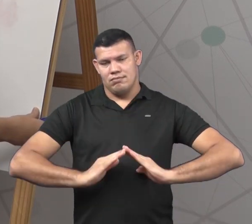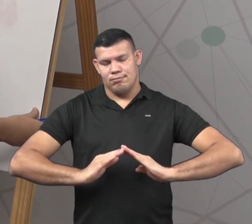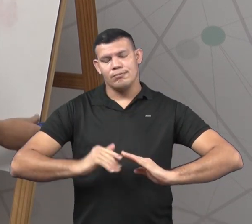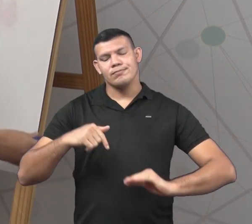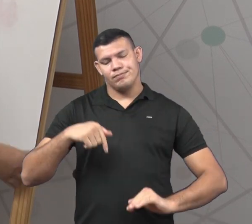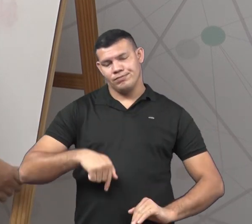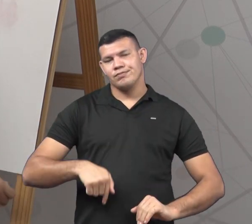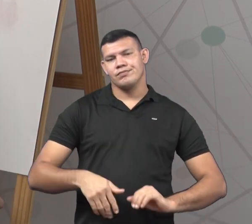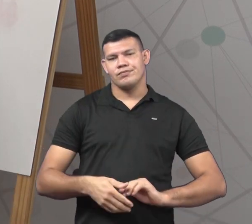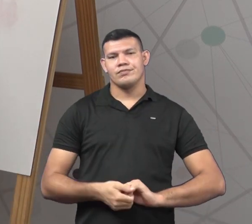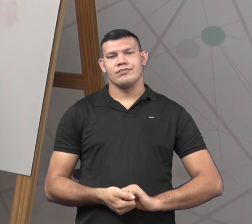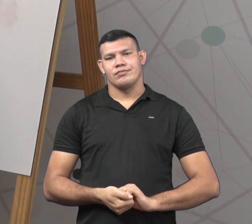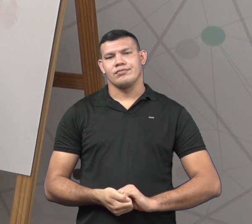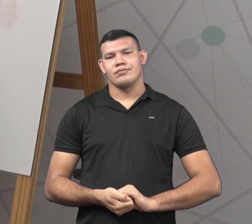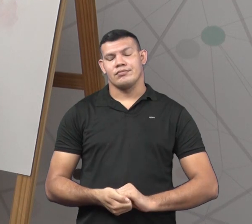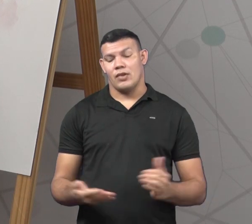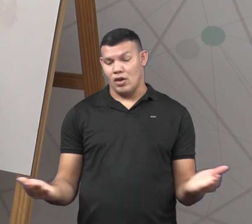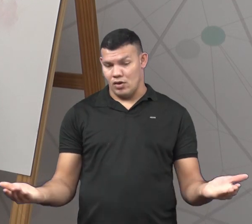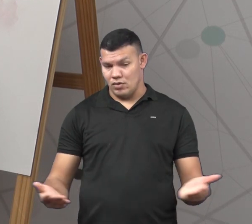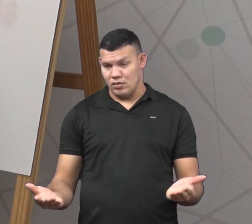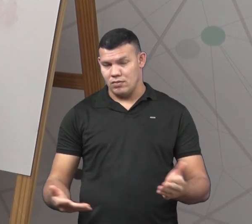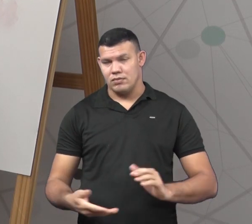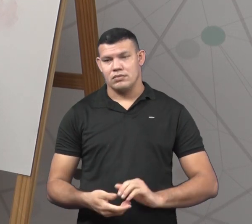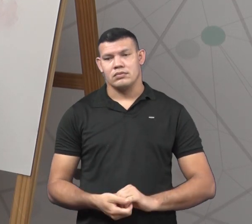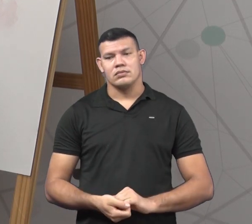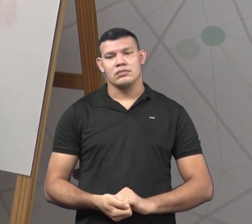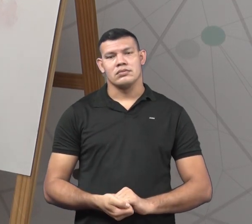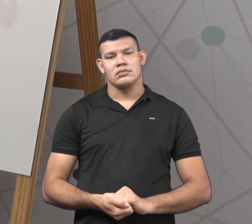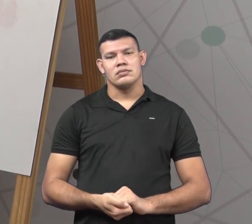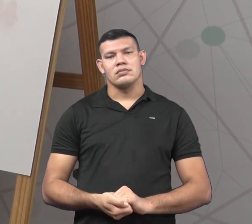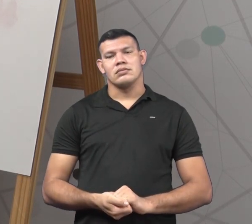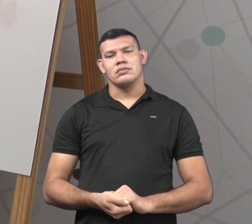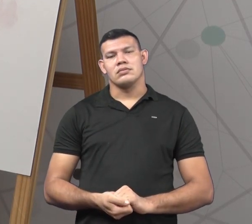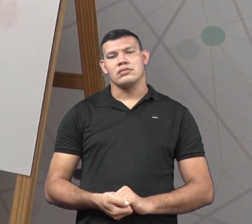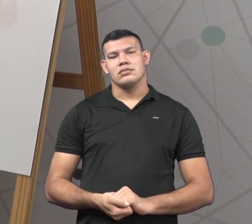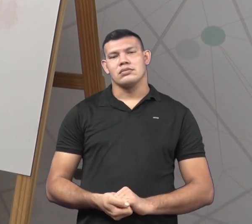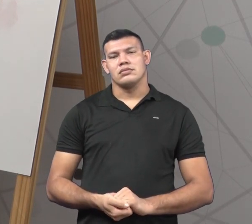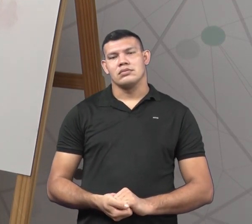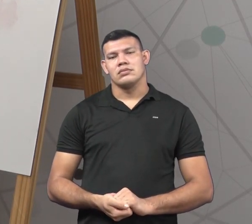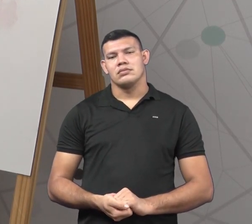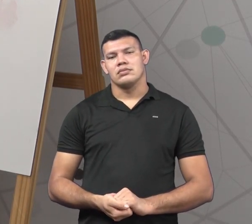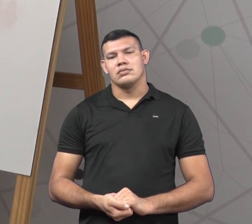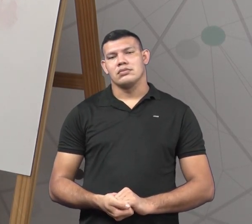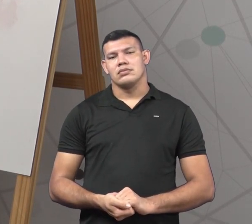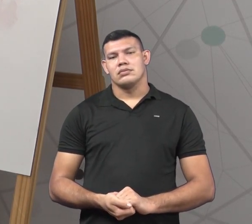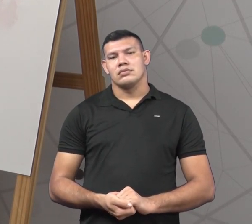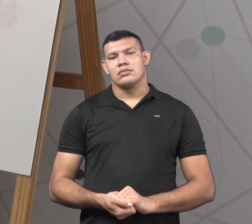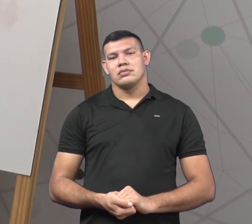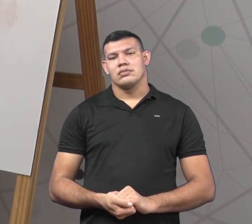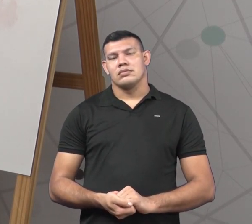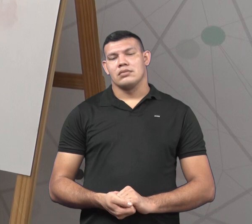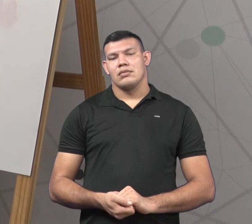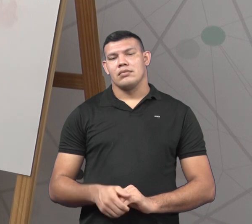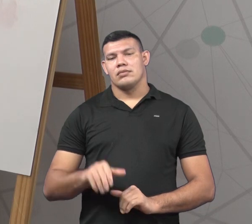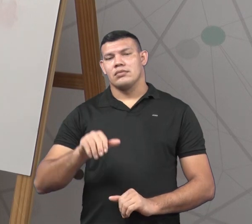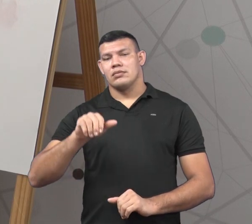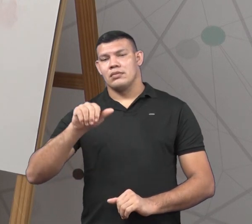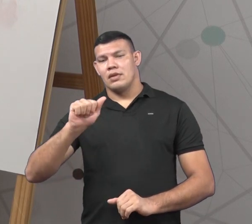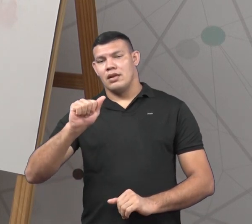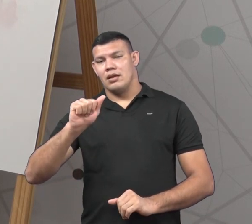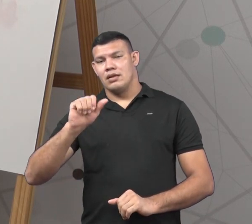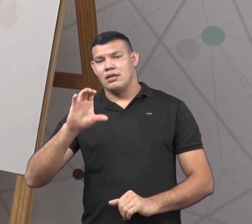nós residimos hoje, né? Rio Branco. Aí a sigla do nosso estado aqui,